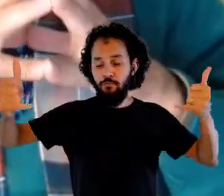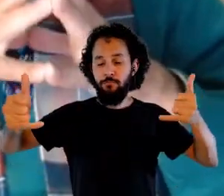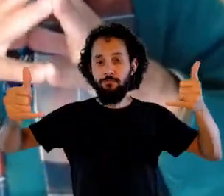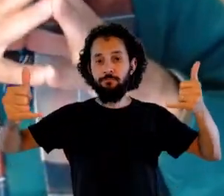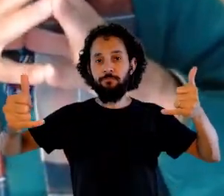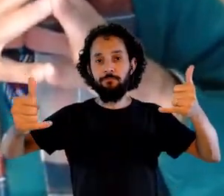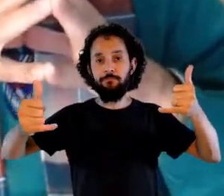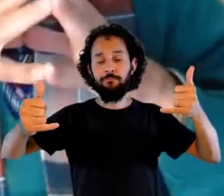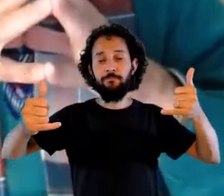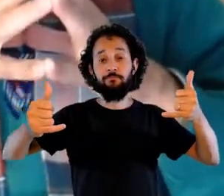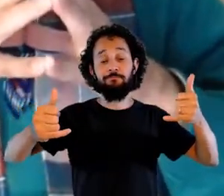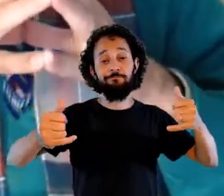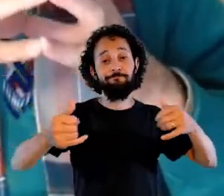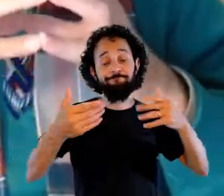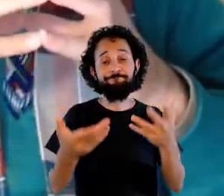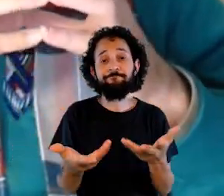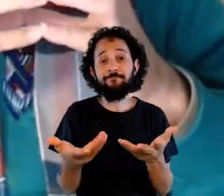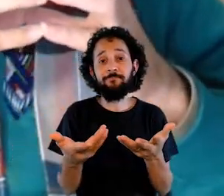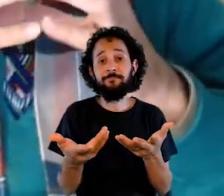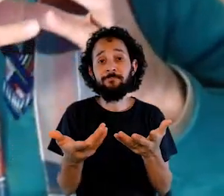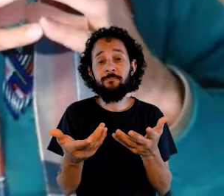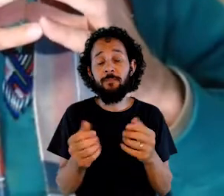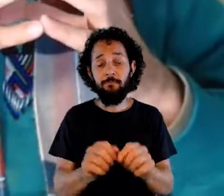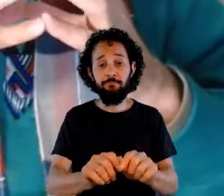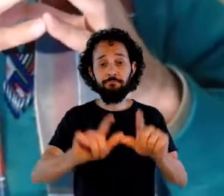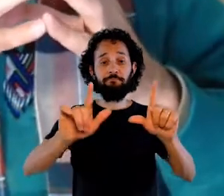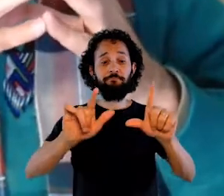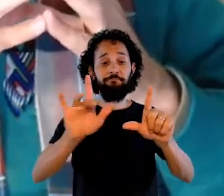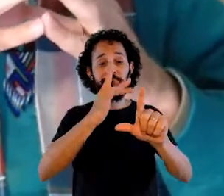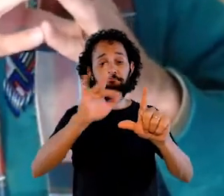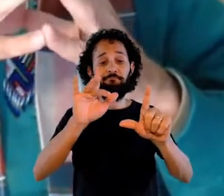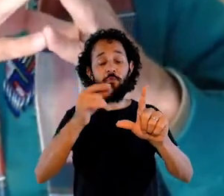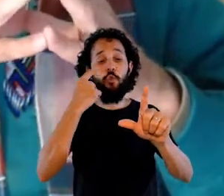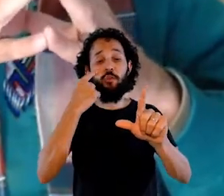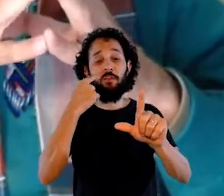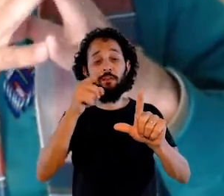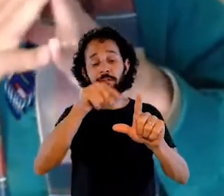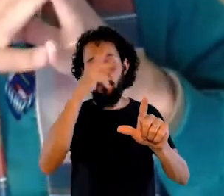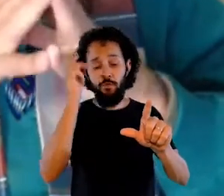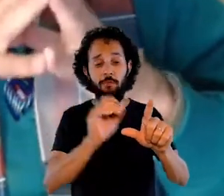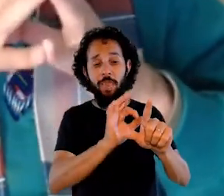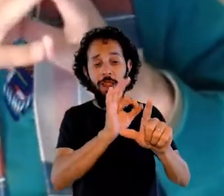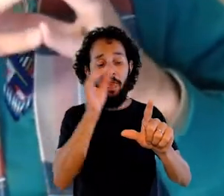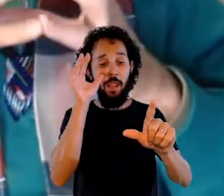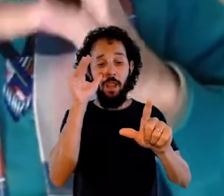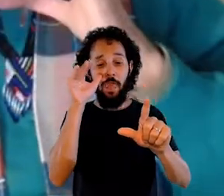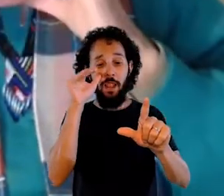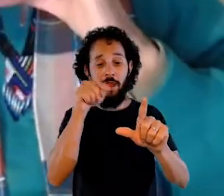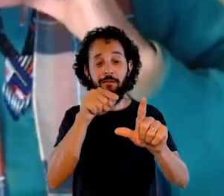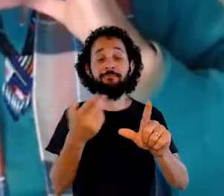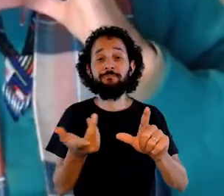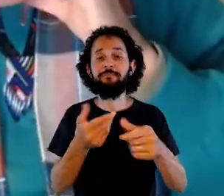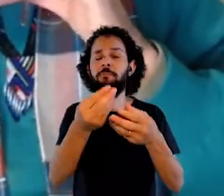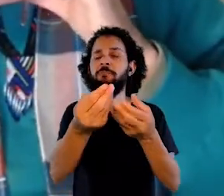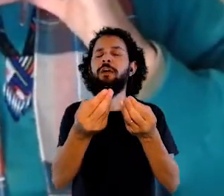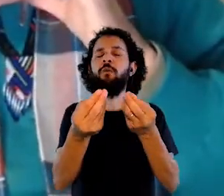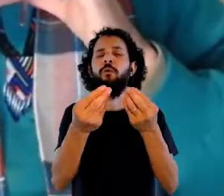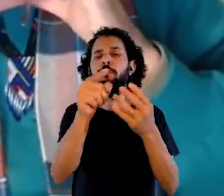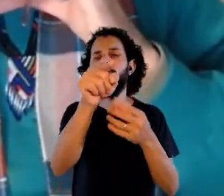essa tela para chegar, né, até o nosso público. Como que você, né? Não sei se